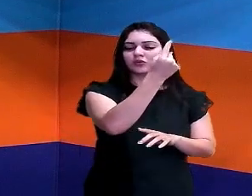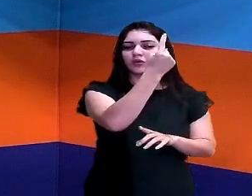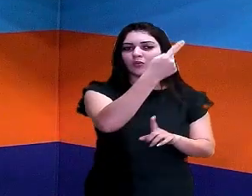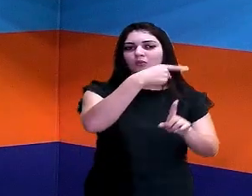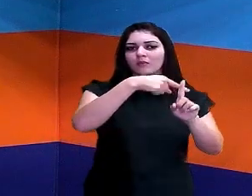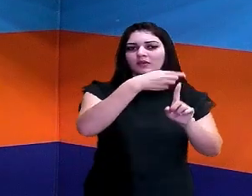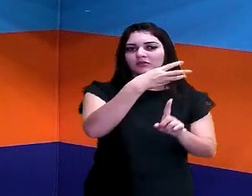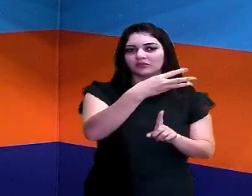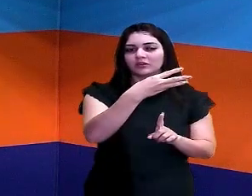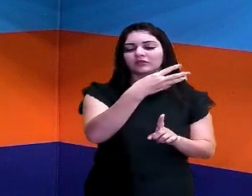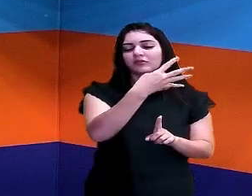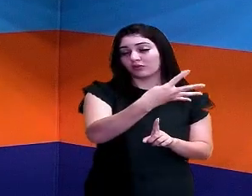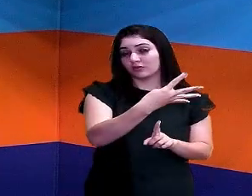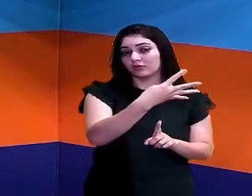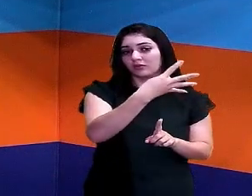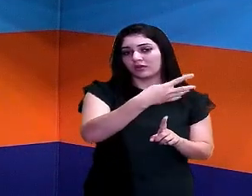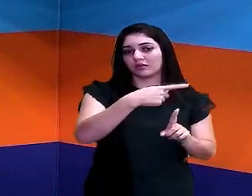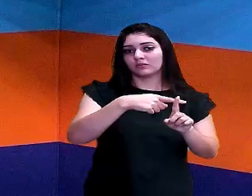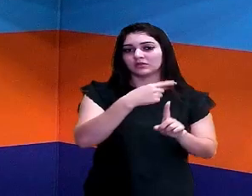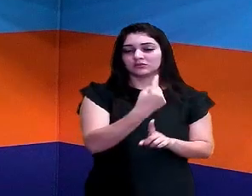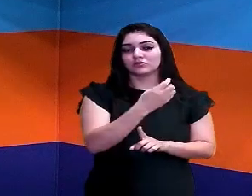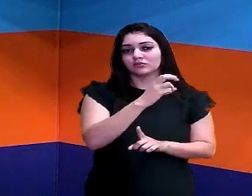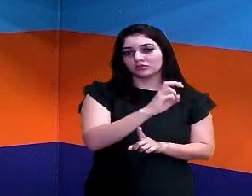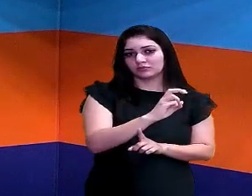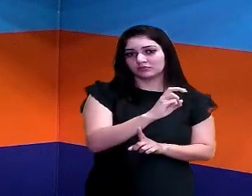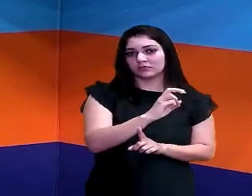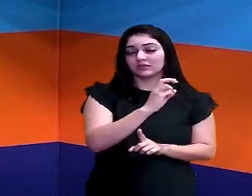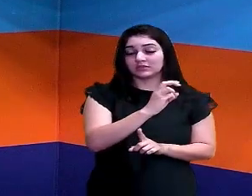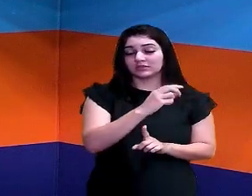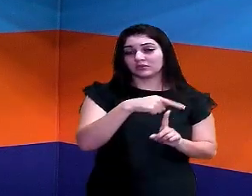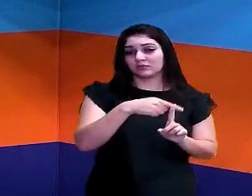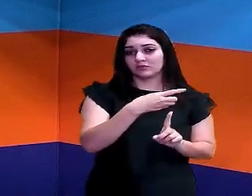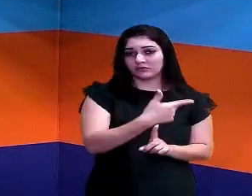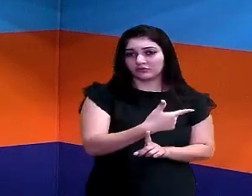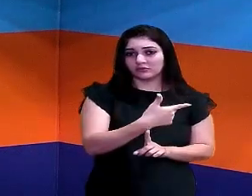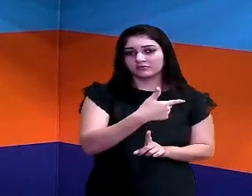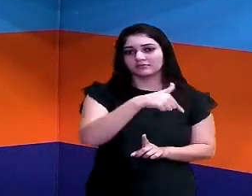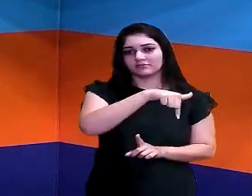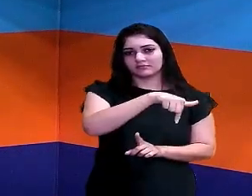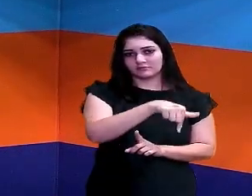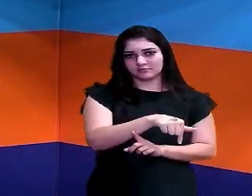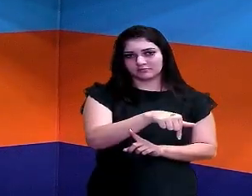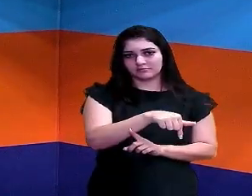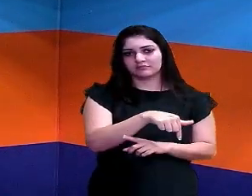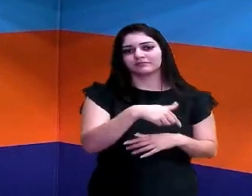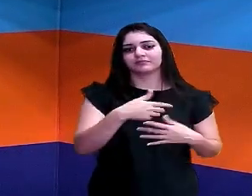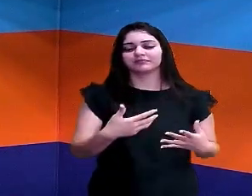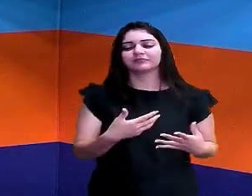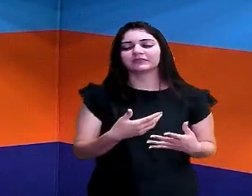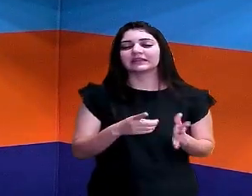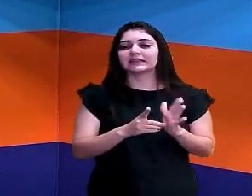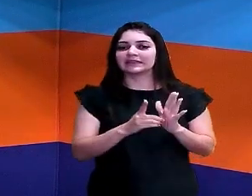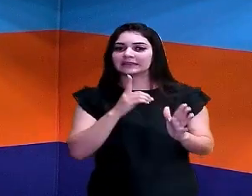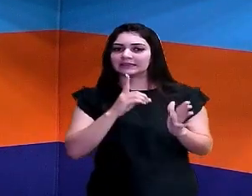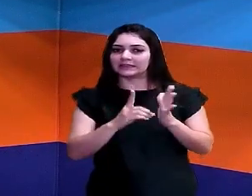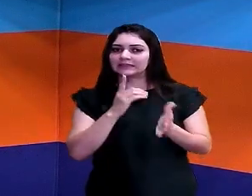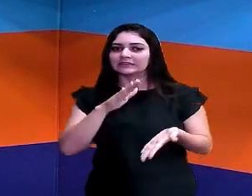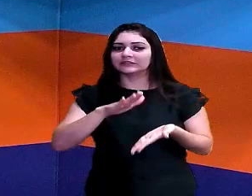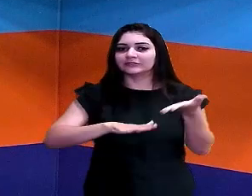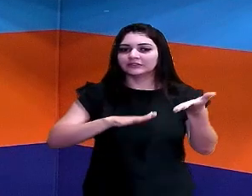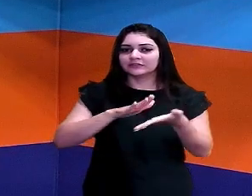3, 4. 4 mais 1, 5. 5 mais 2, 7. Então, antes da